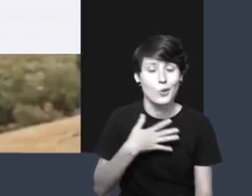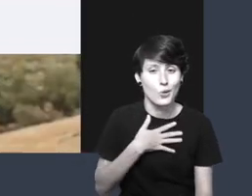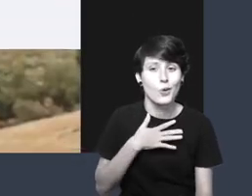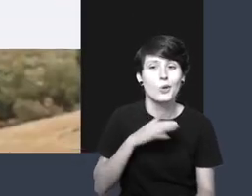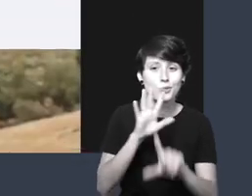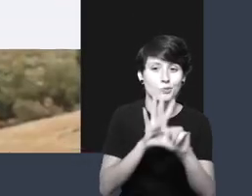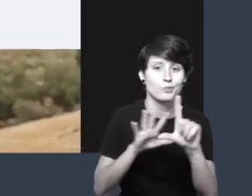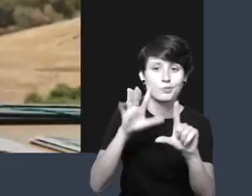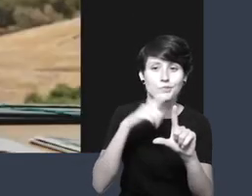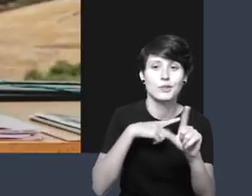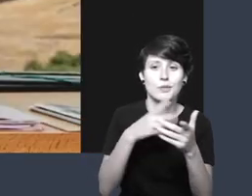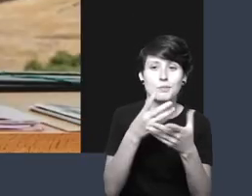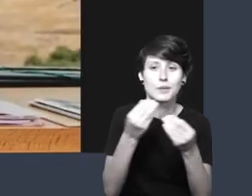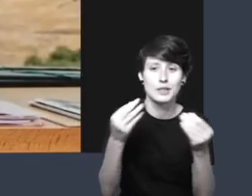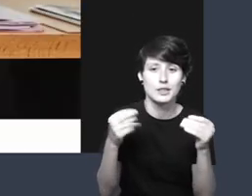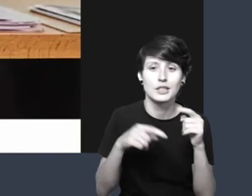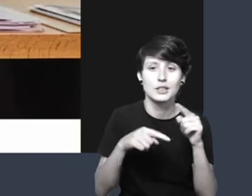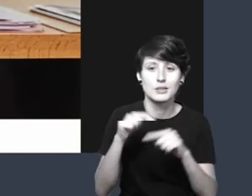tem bastante material.